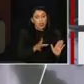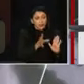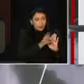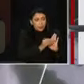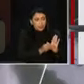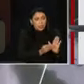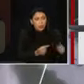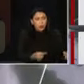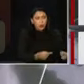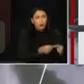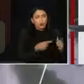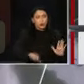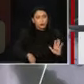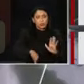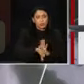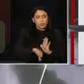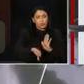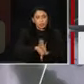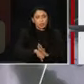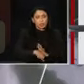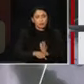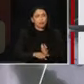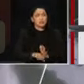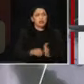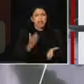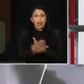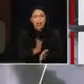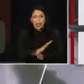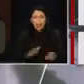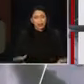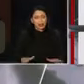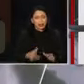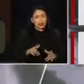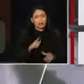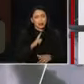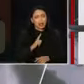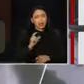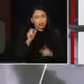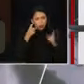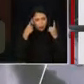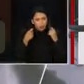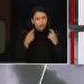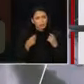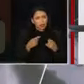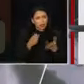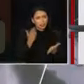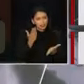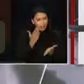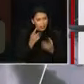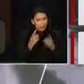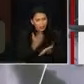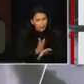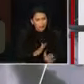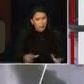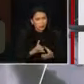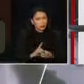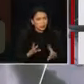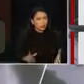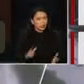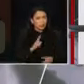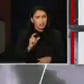de tentativa de abolição violenta do Estado Democrático de Direito e o crime de tentativa de golpe de Estado. A